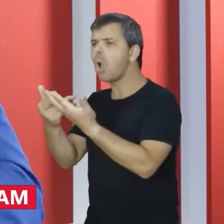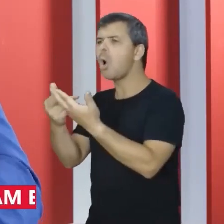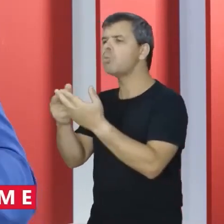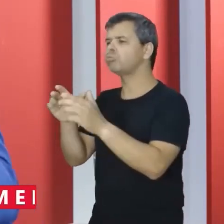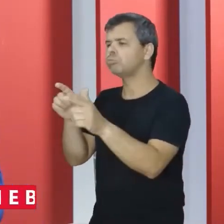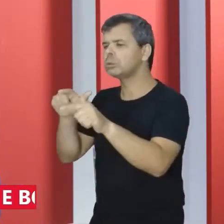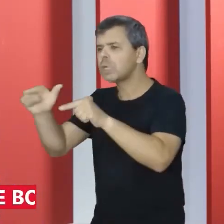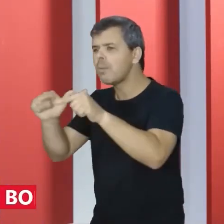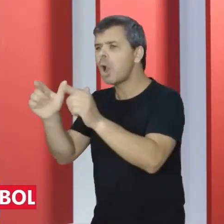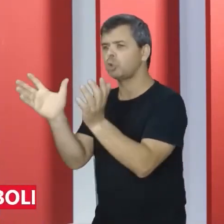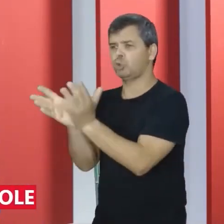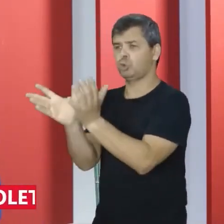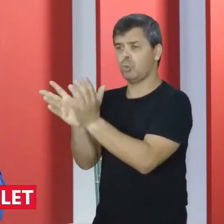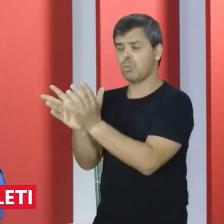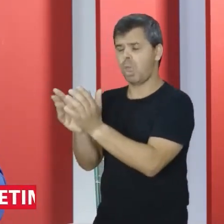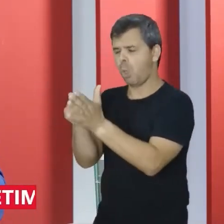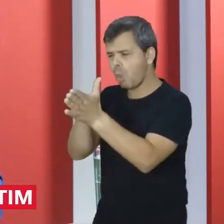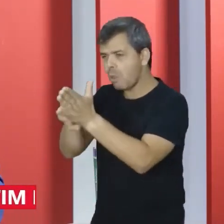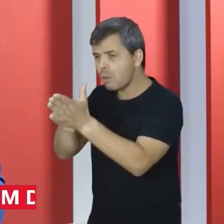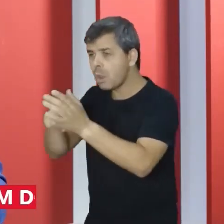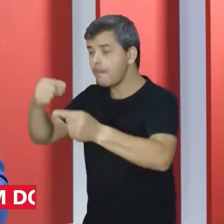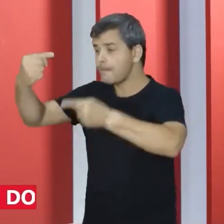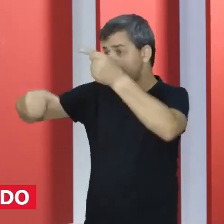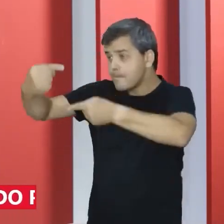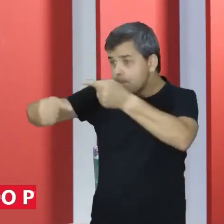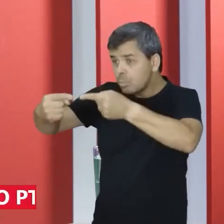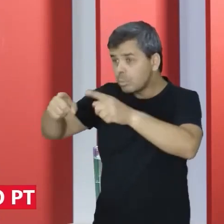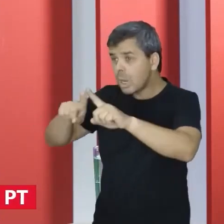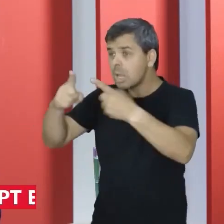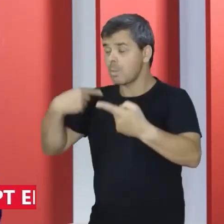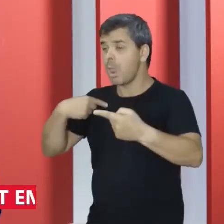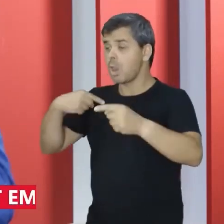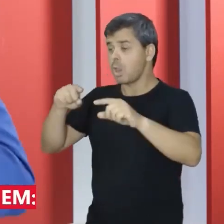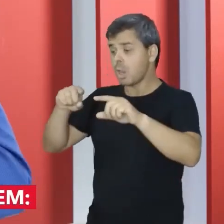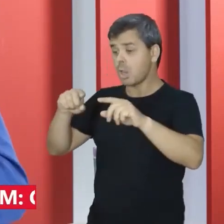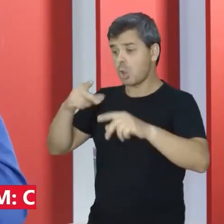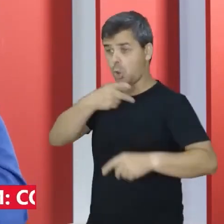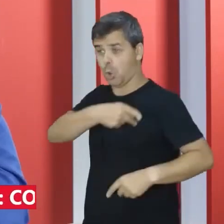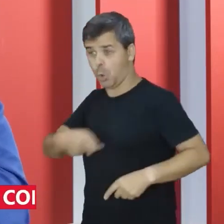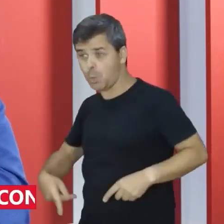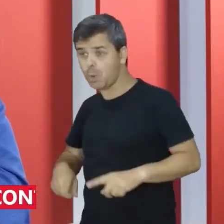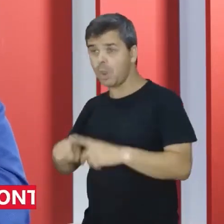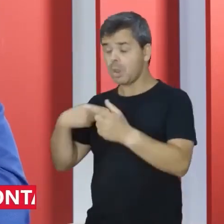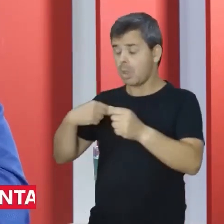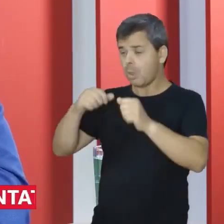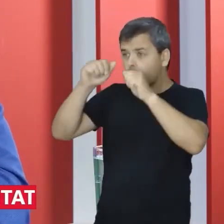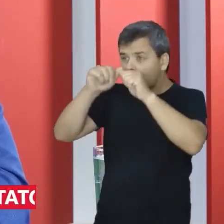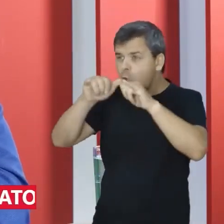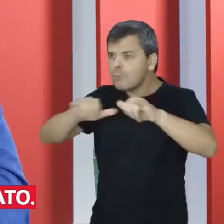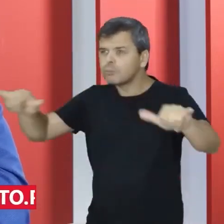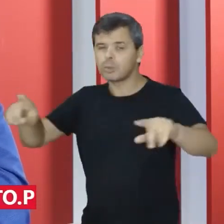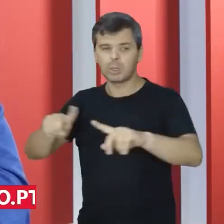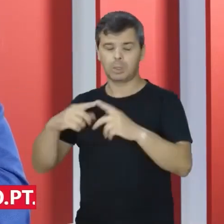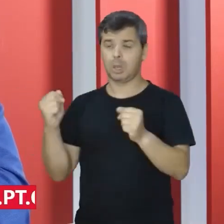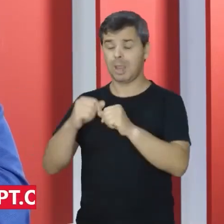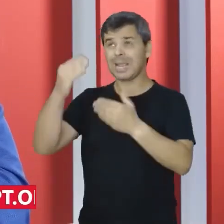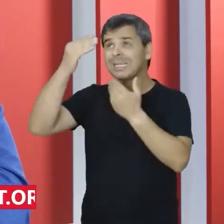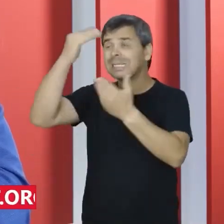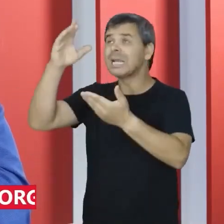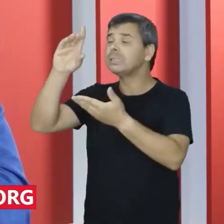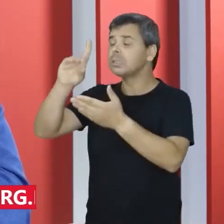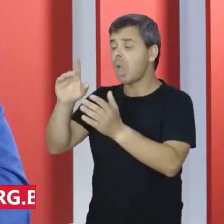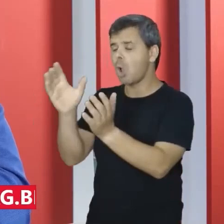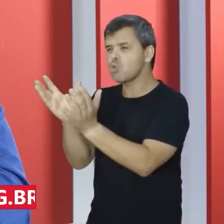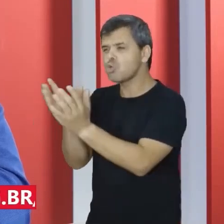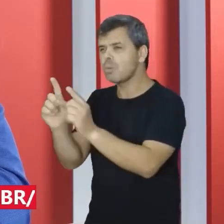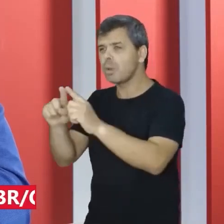nesse período. A CPI é uma investigação política e pública. Ela deu muita publicidade. Graças ao trabalho da